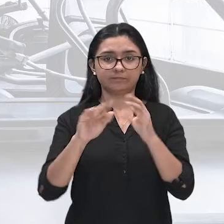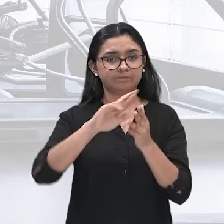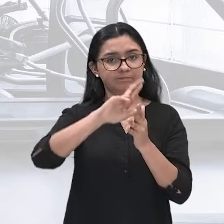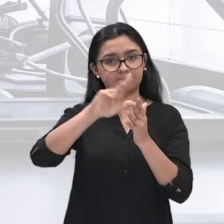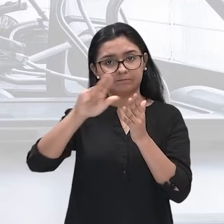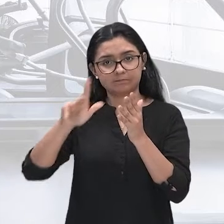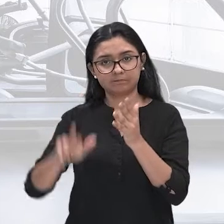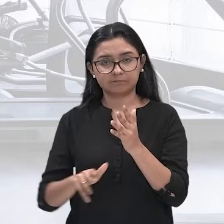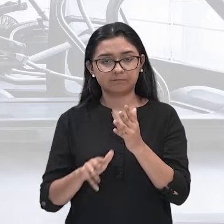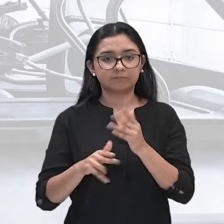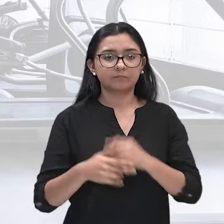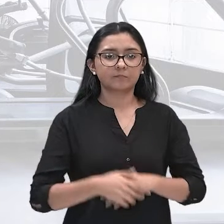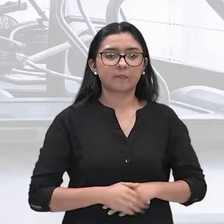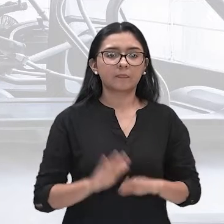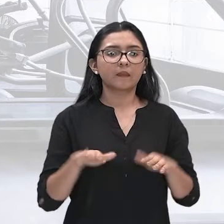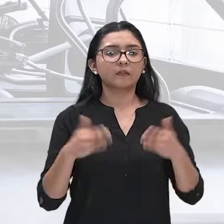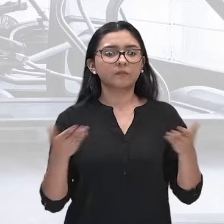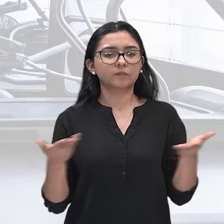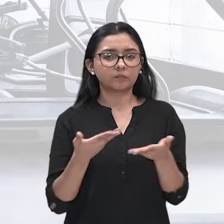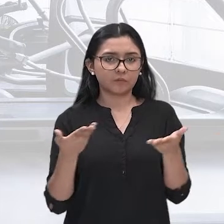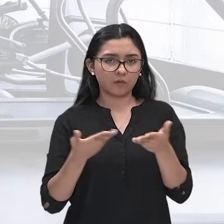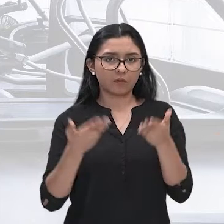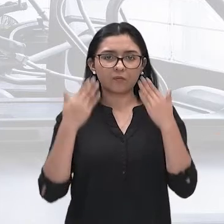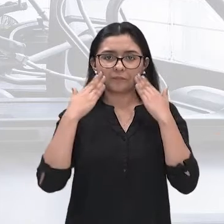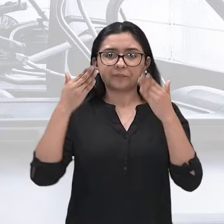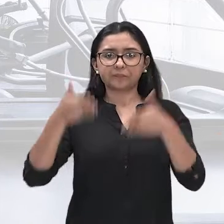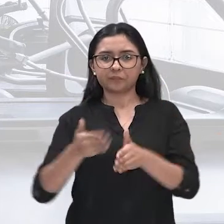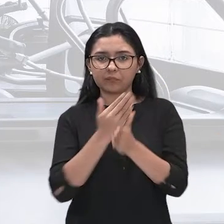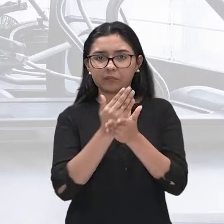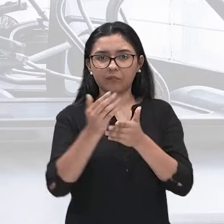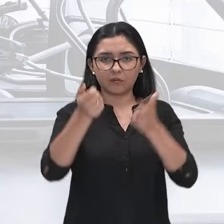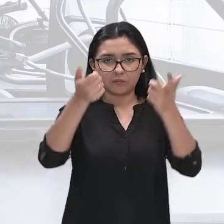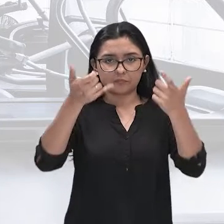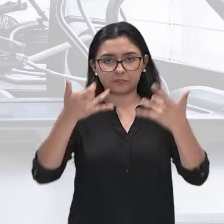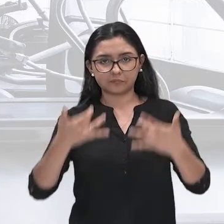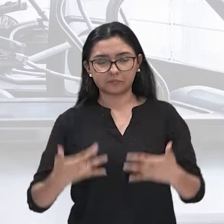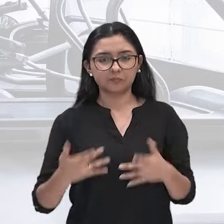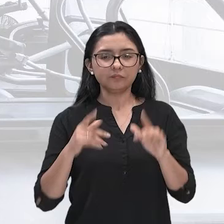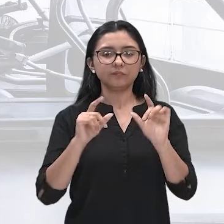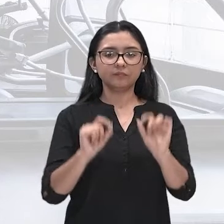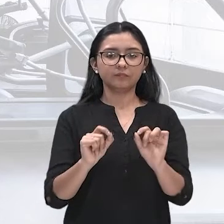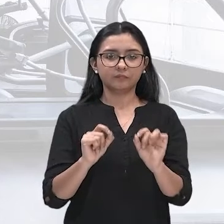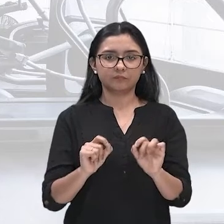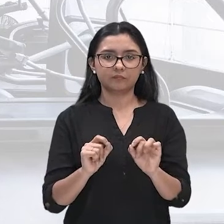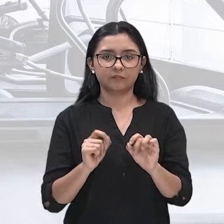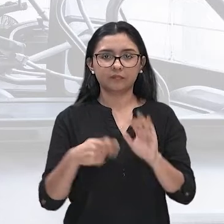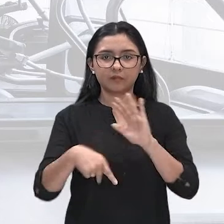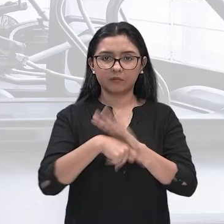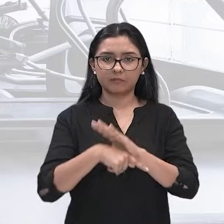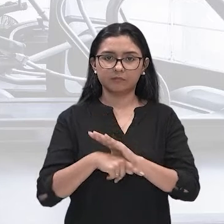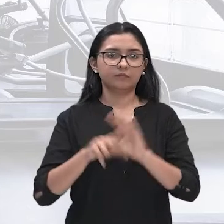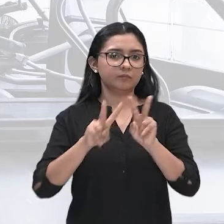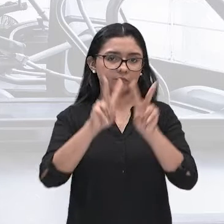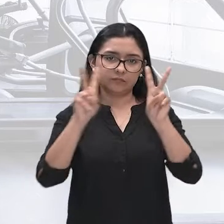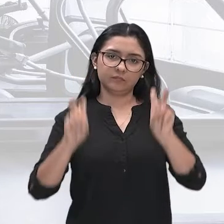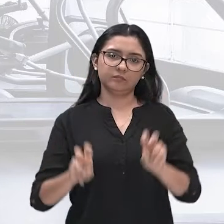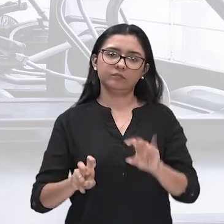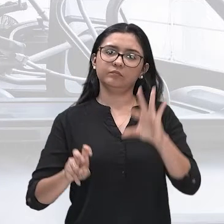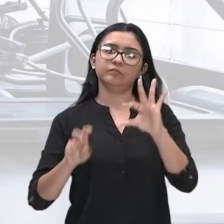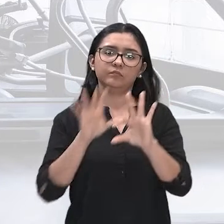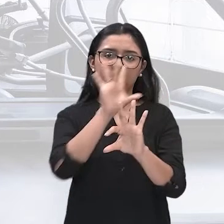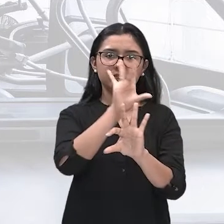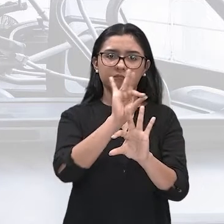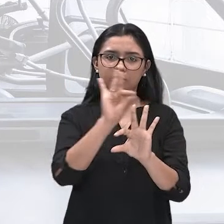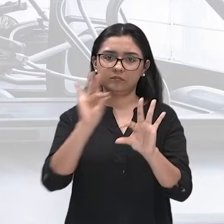Então, aqui, a gente vai tratar inicialmente, aqui nesse comecinho da aula, dos aminoácidos, tá? Então, dentro desse estudo